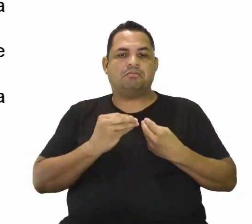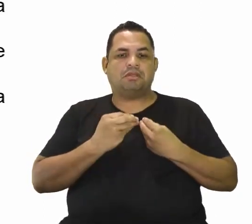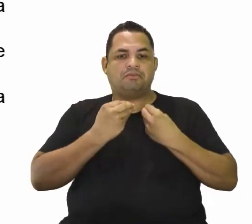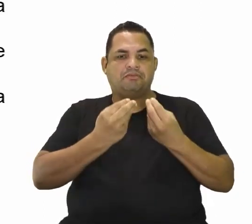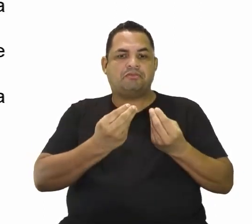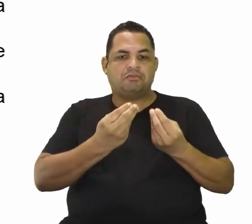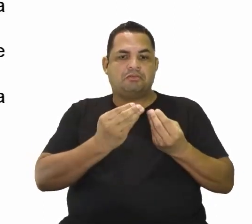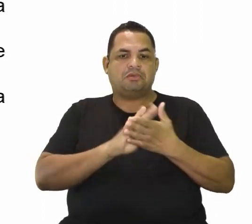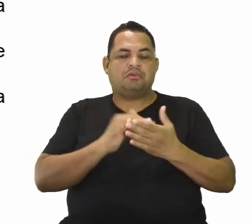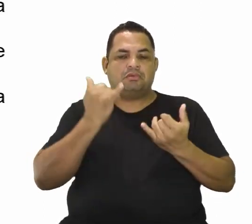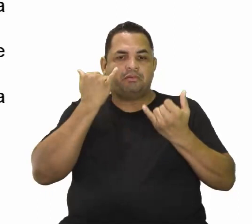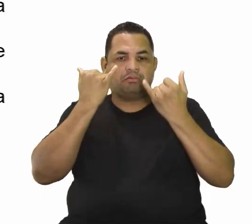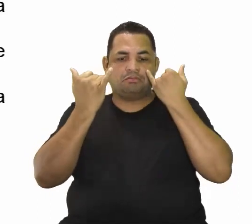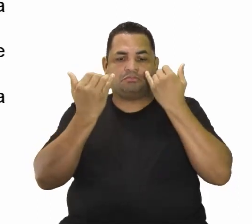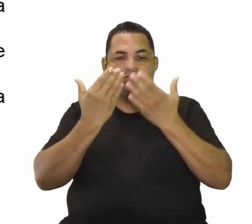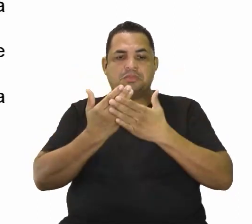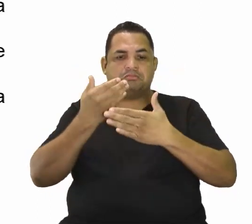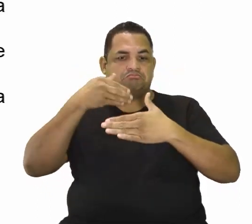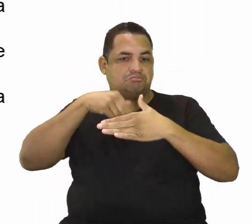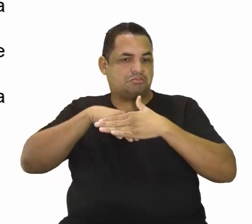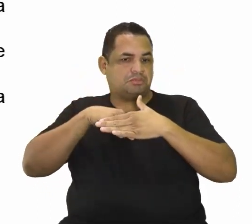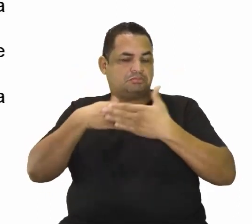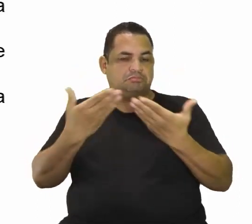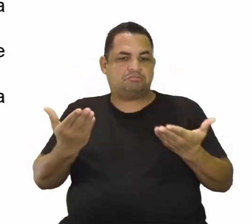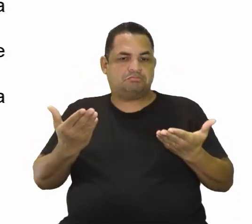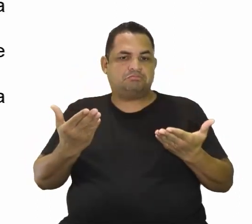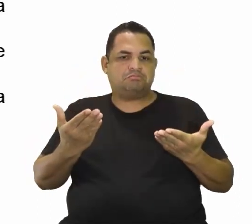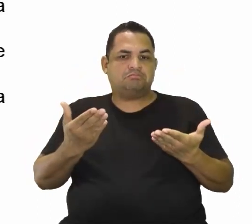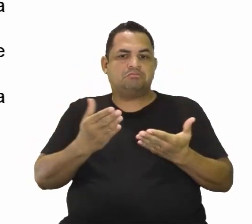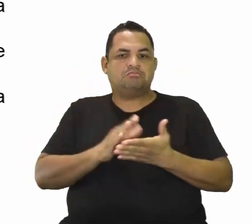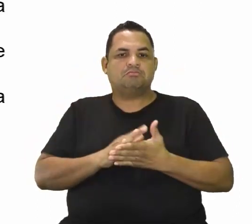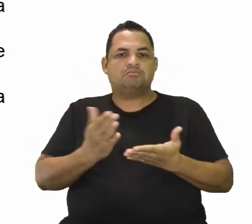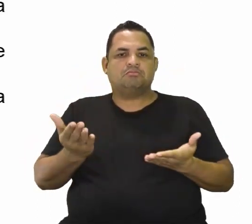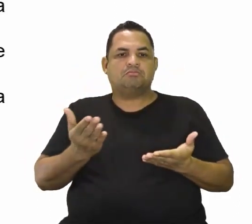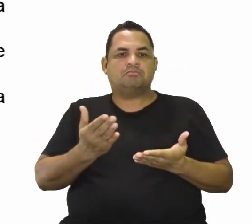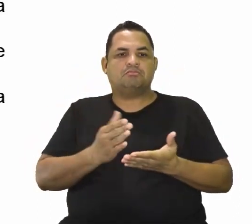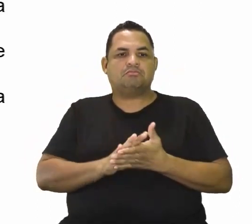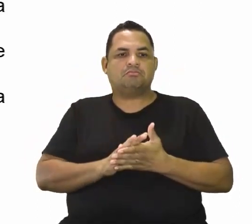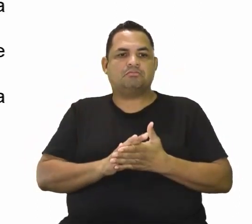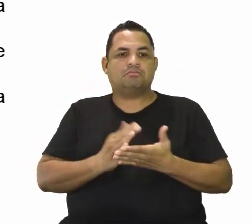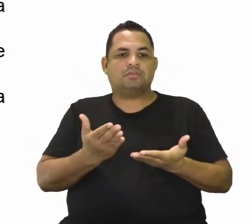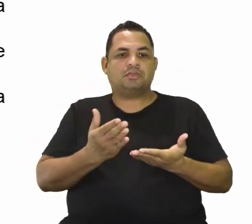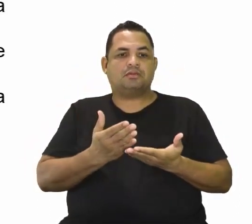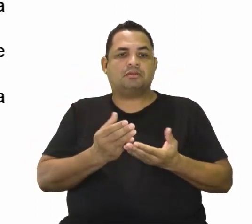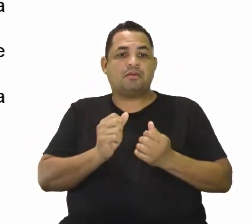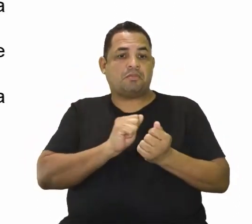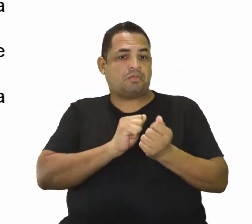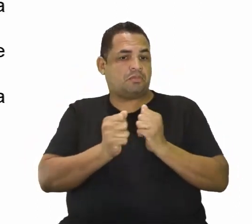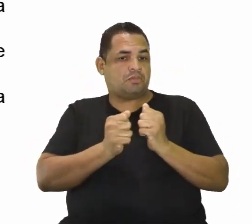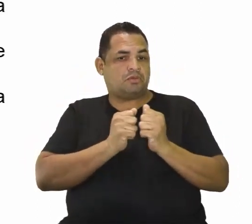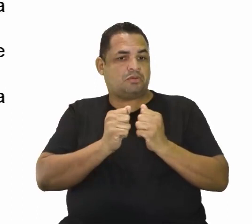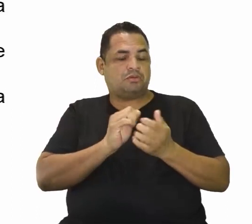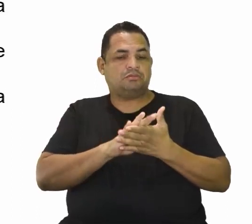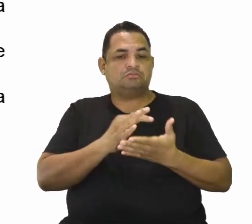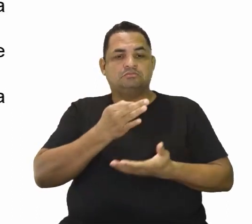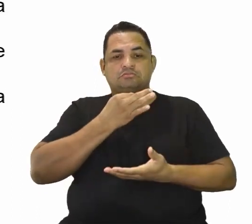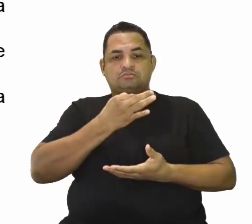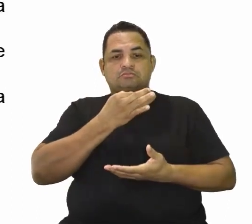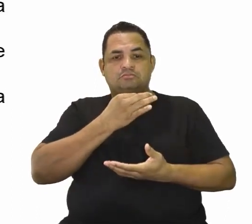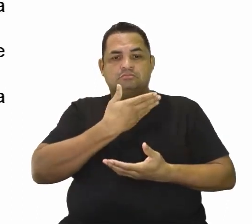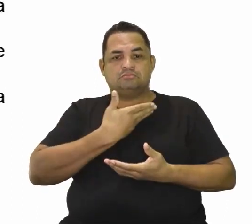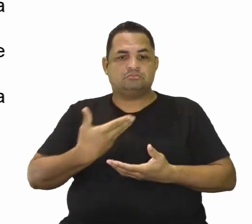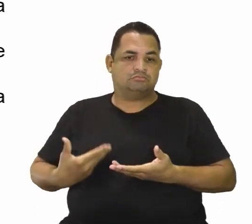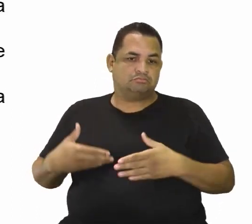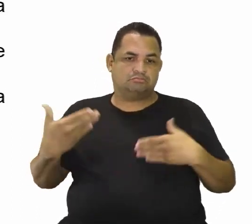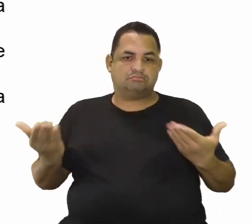acabou então se omitindo. E isso daí, senhores, é uma forma de você manipular o quê? A